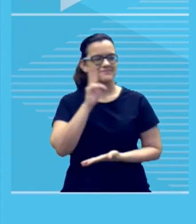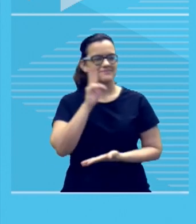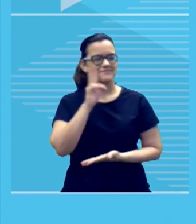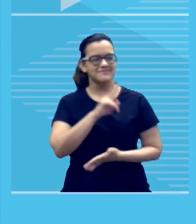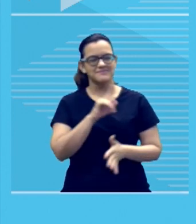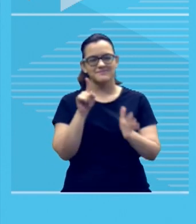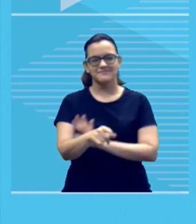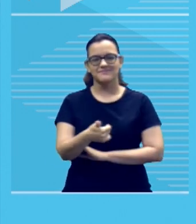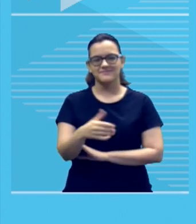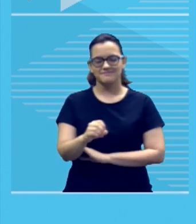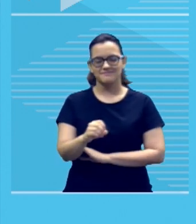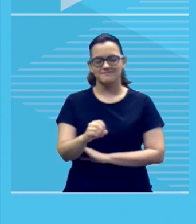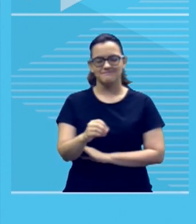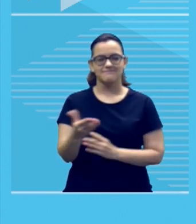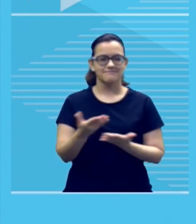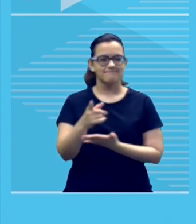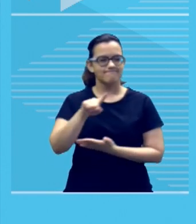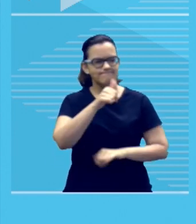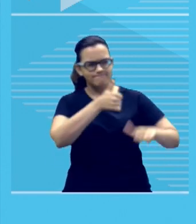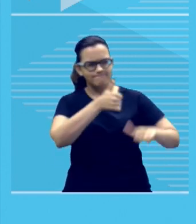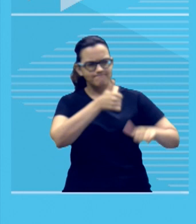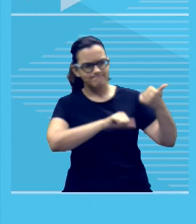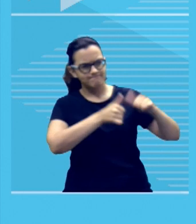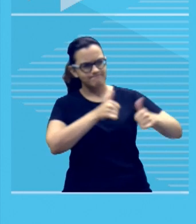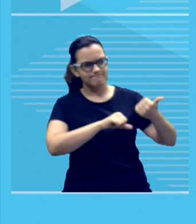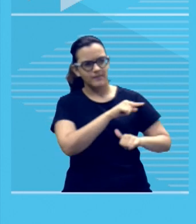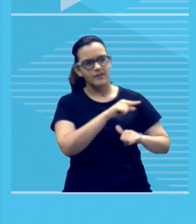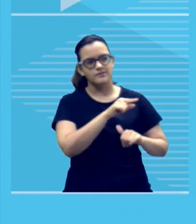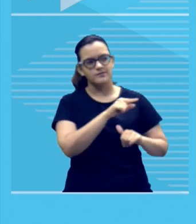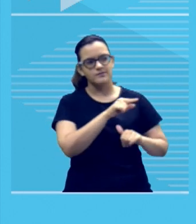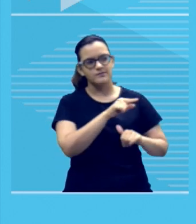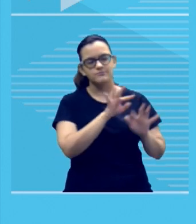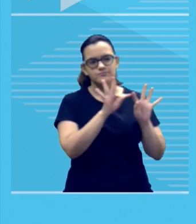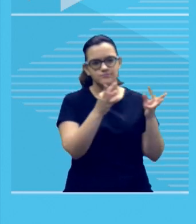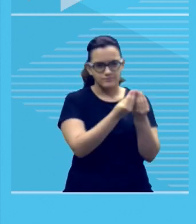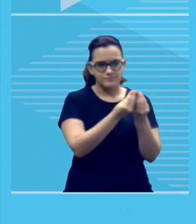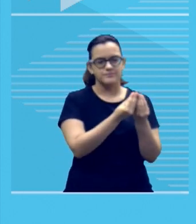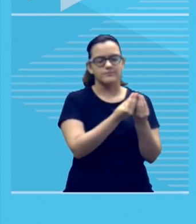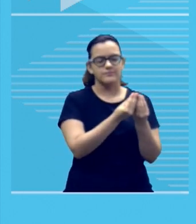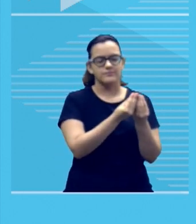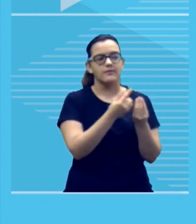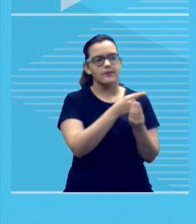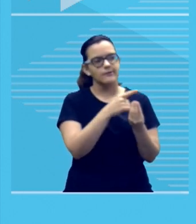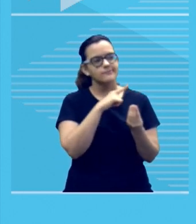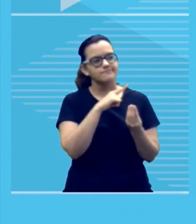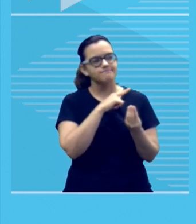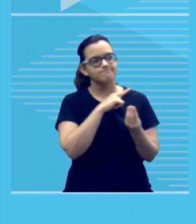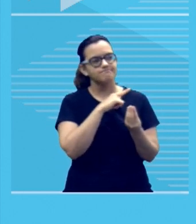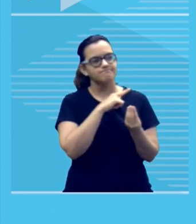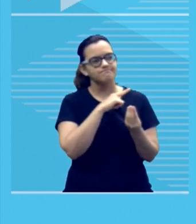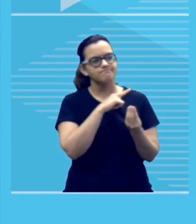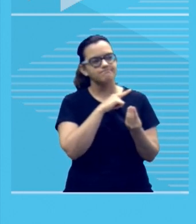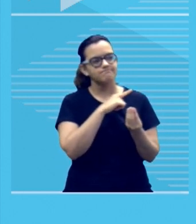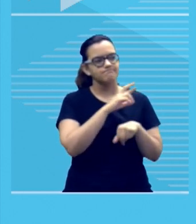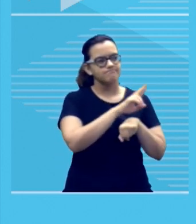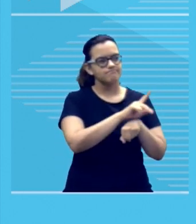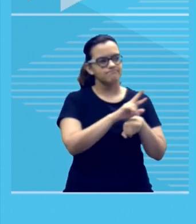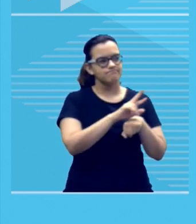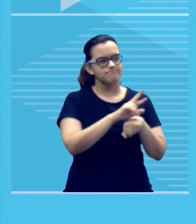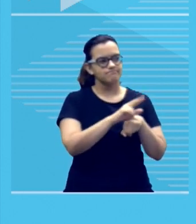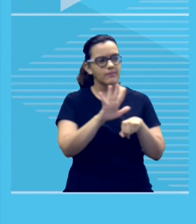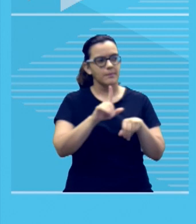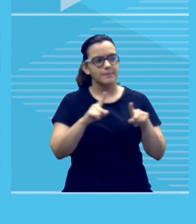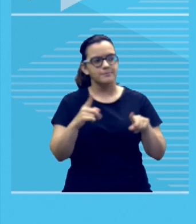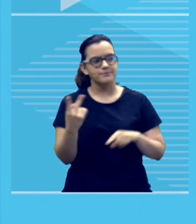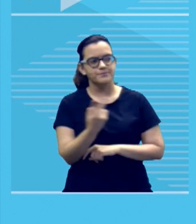aqui Analise os compostos ó de forma molecular já tá dizendo que eles são isômeros exame de quê pessoal que